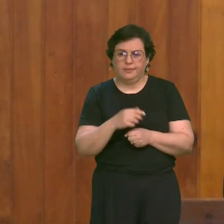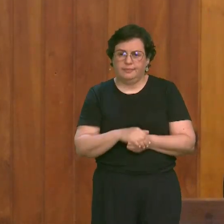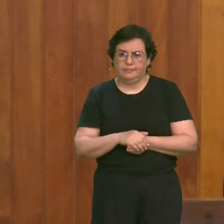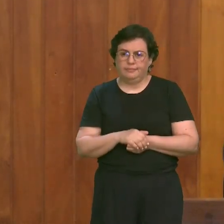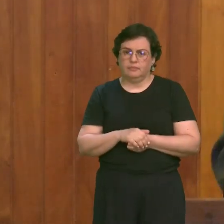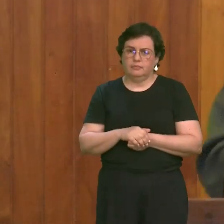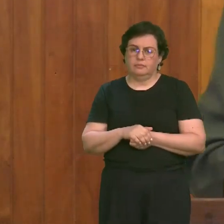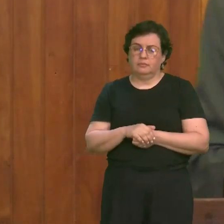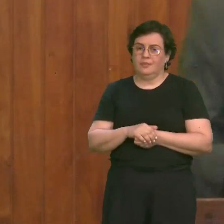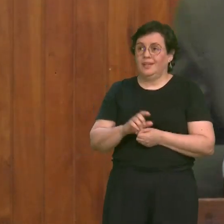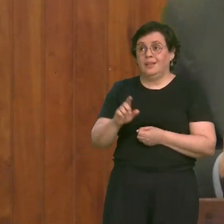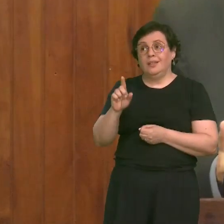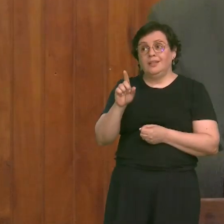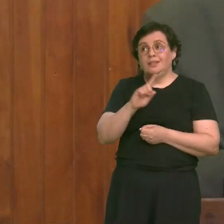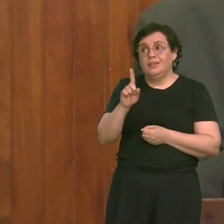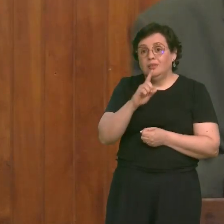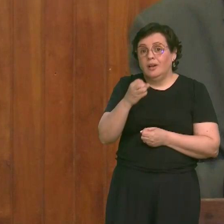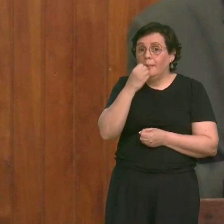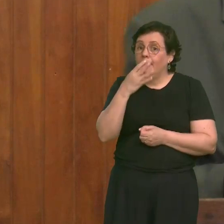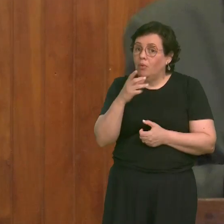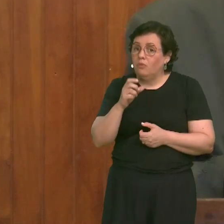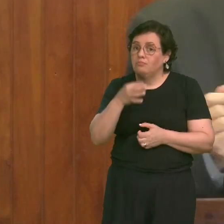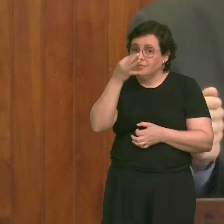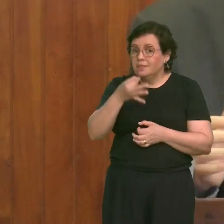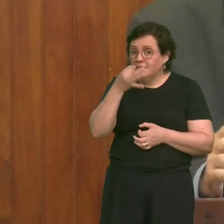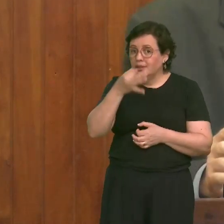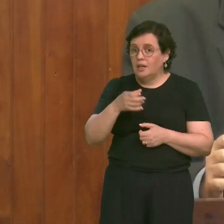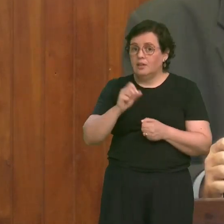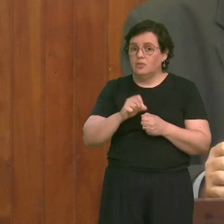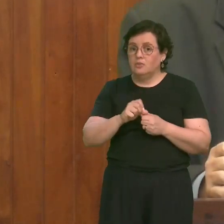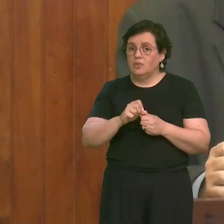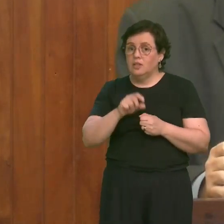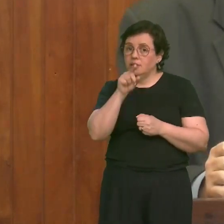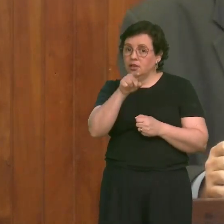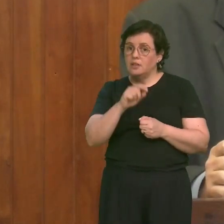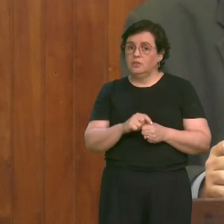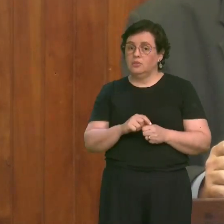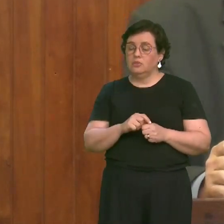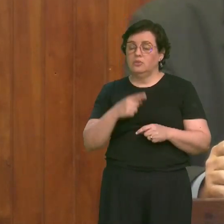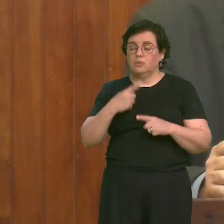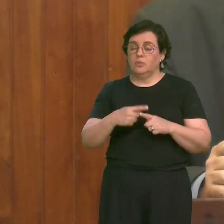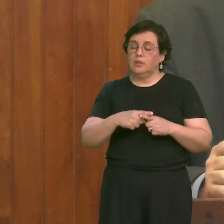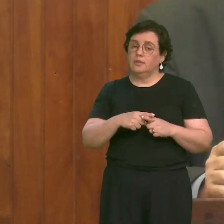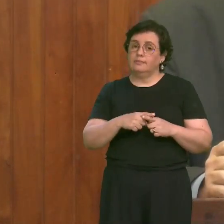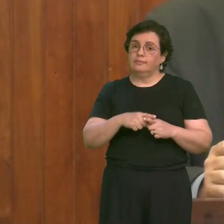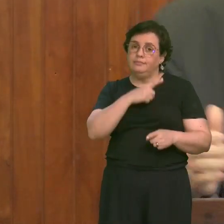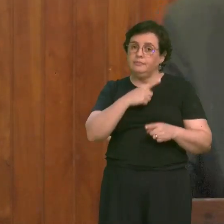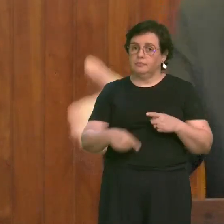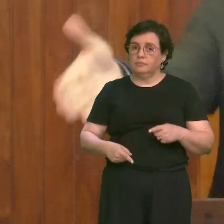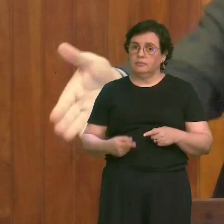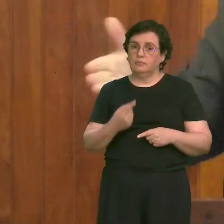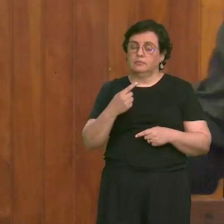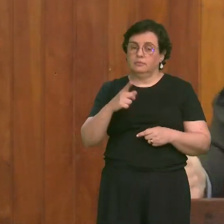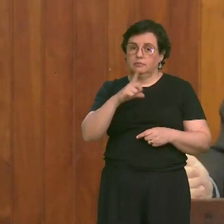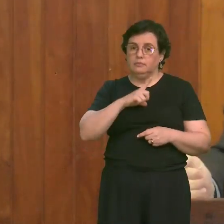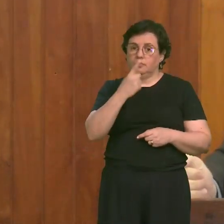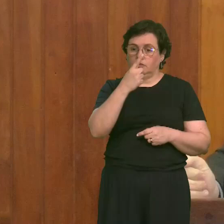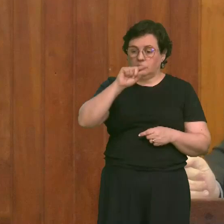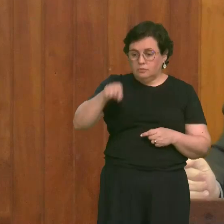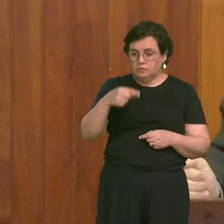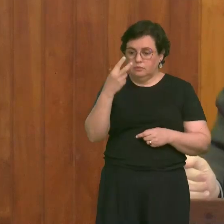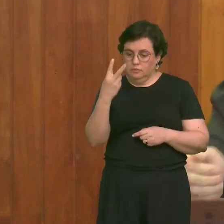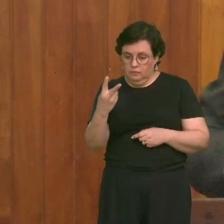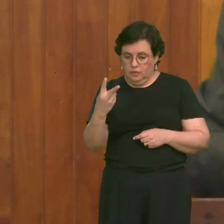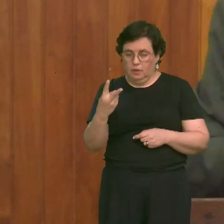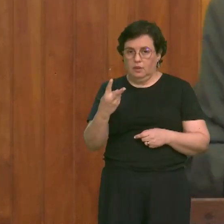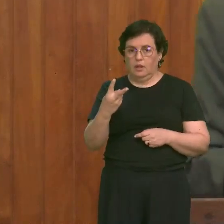era o sensato e o correto porque nós não poderíamos reservar Vereador Ivan 1,2 sobre o orçamento da câmara